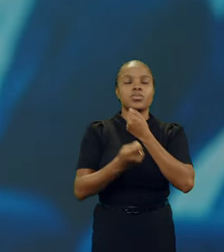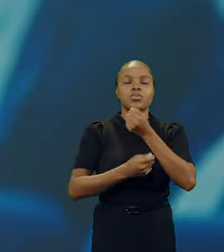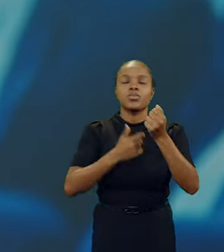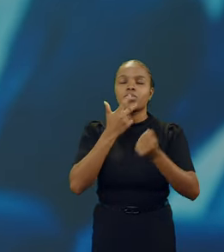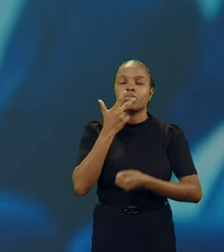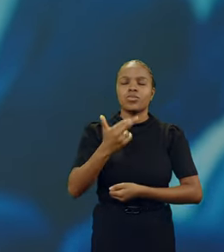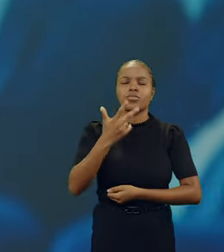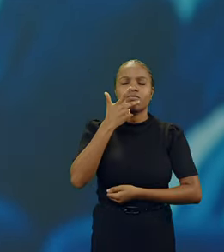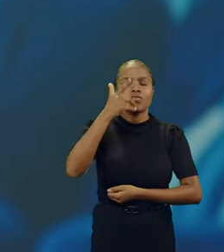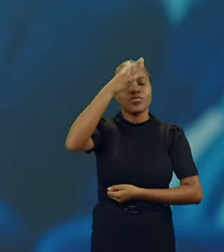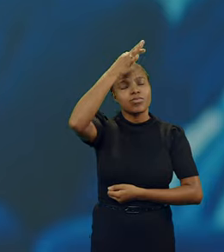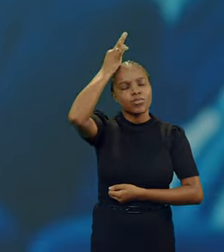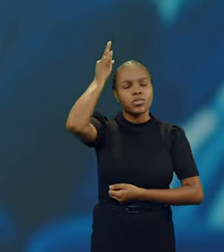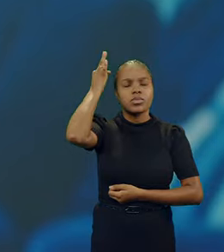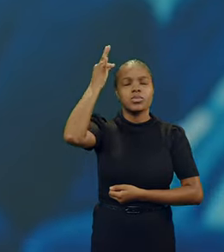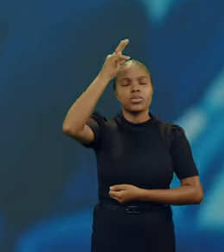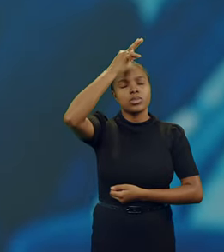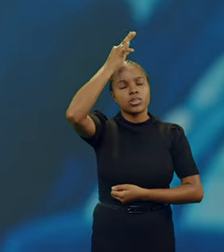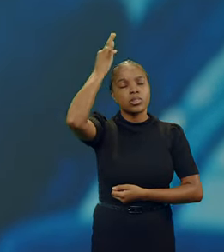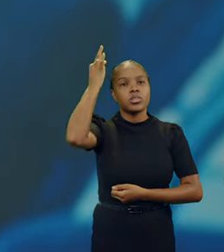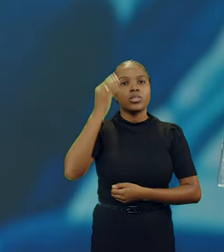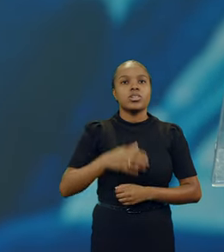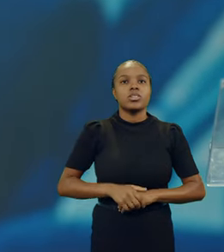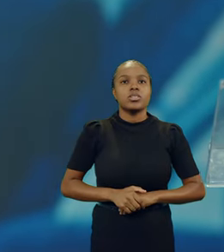Raixon declama la baixandarai.